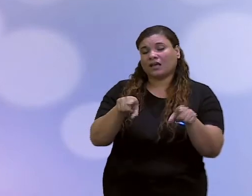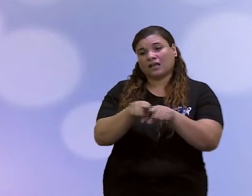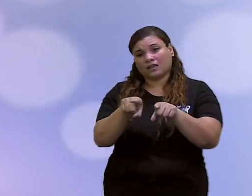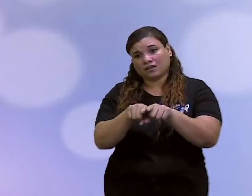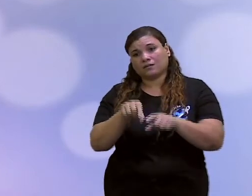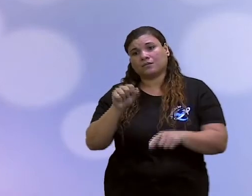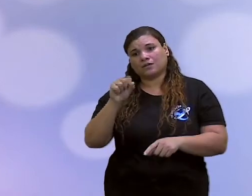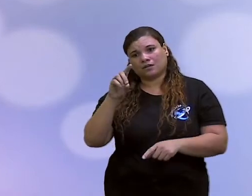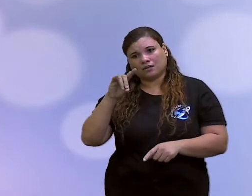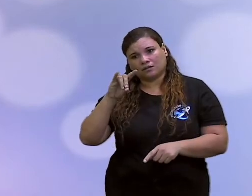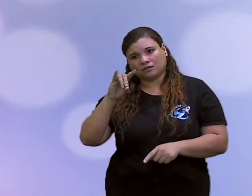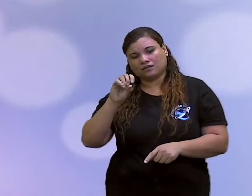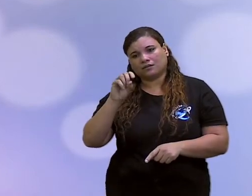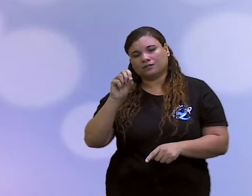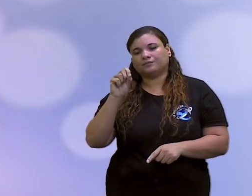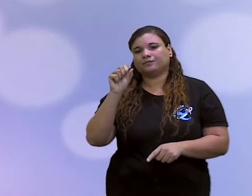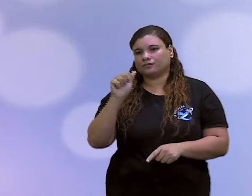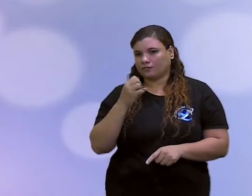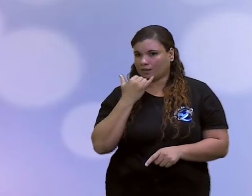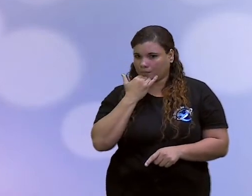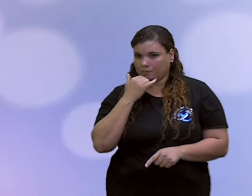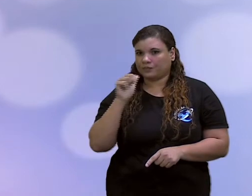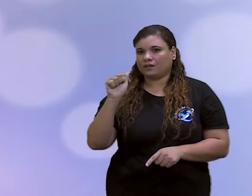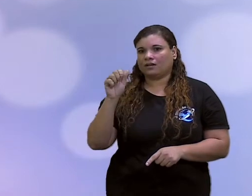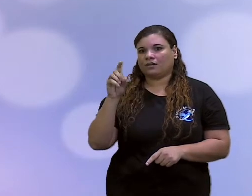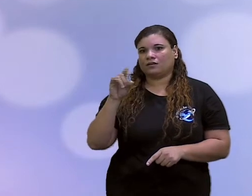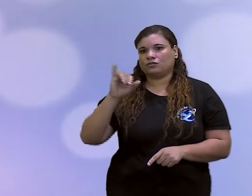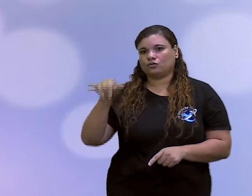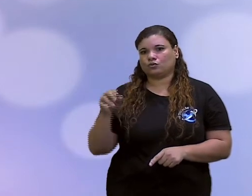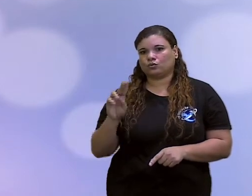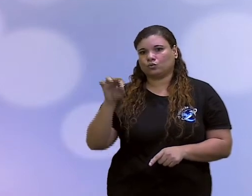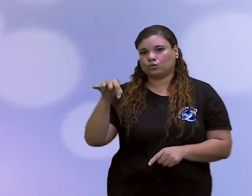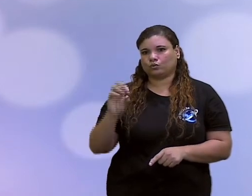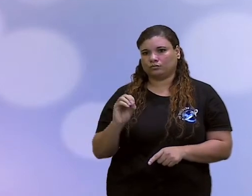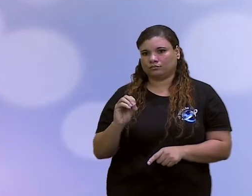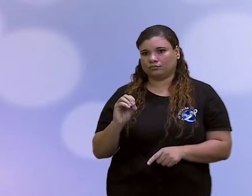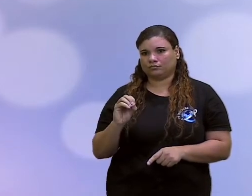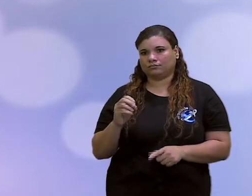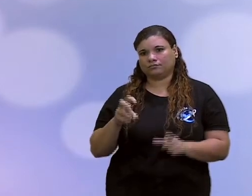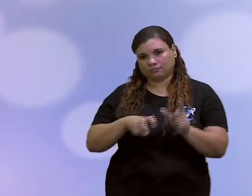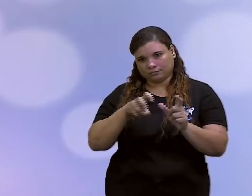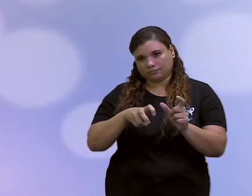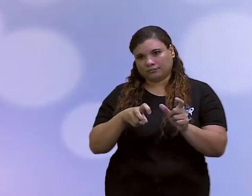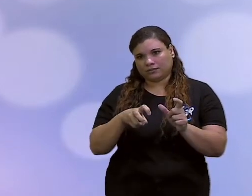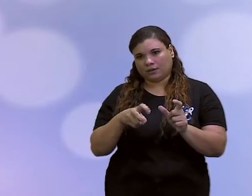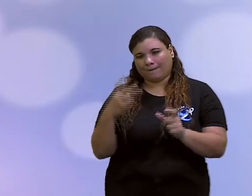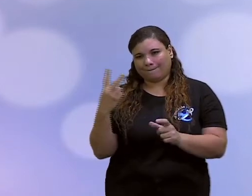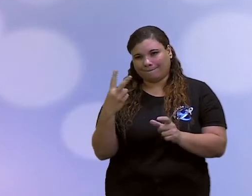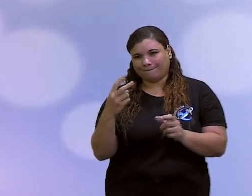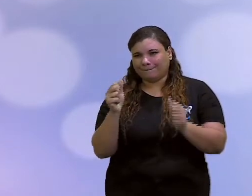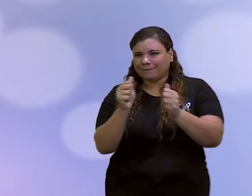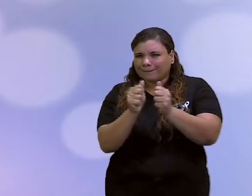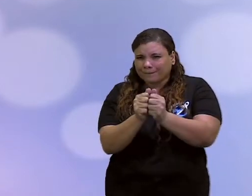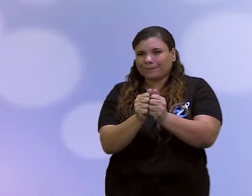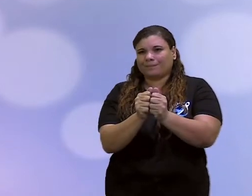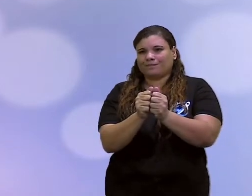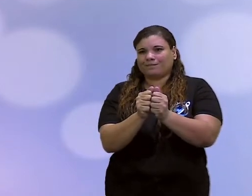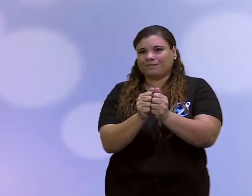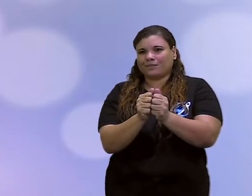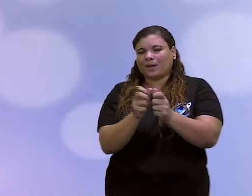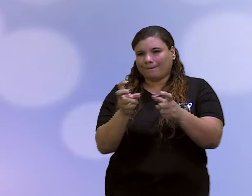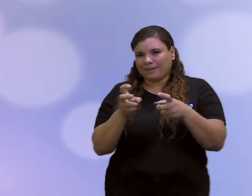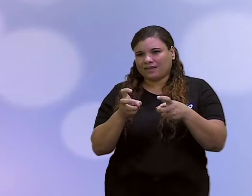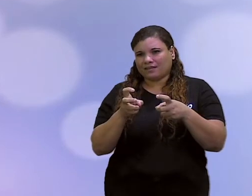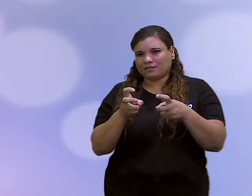exemplo. Quando vi minha casa nova, fiquei muito feliz. Então, nessa representação aí, eu tenho uma oração